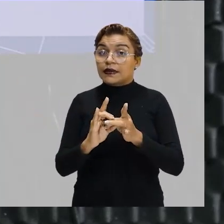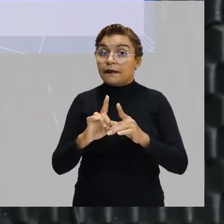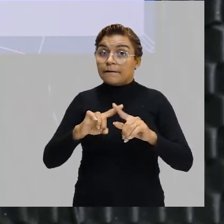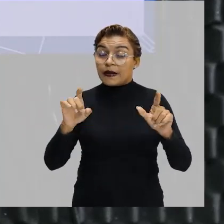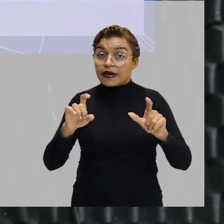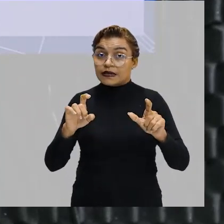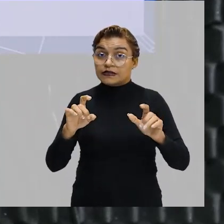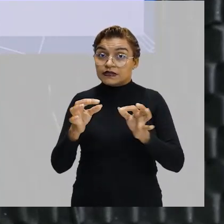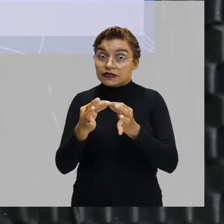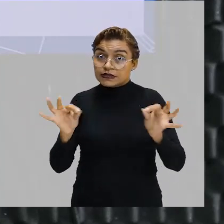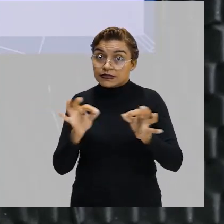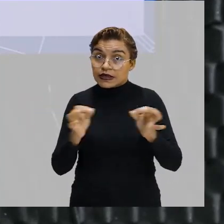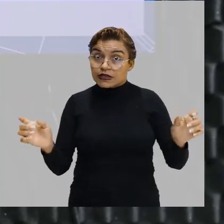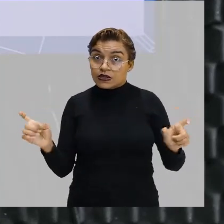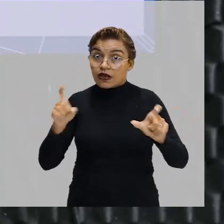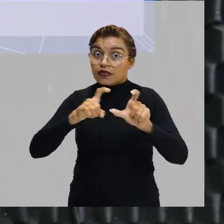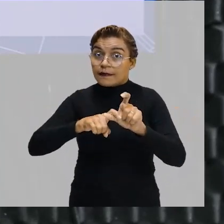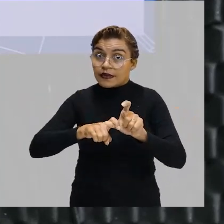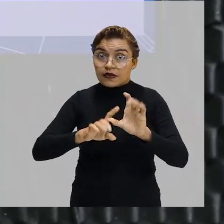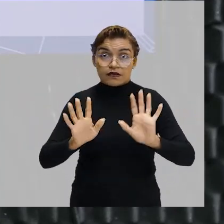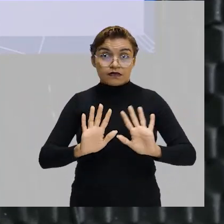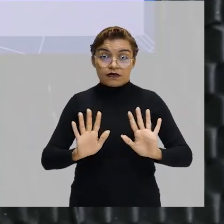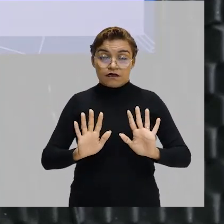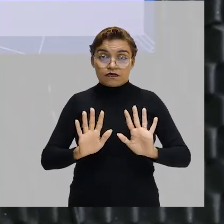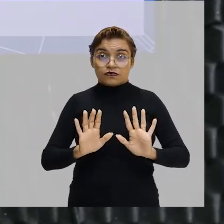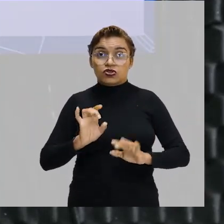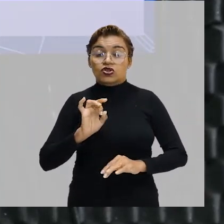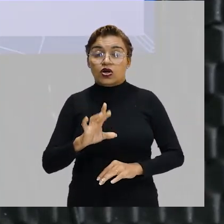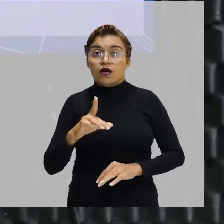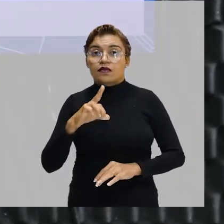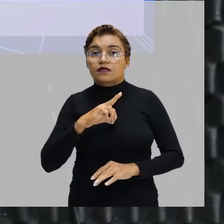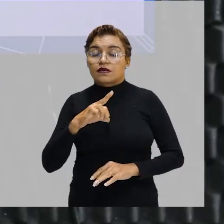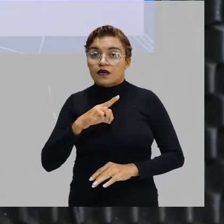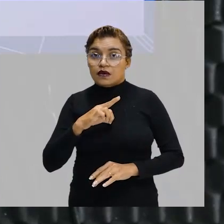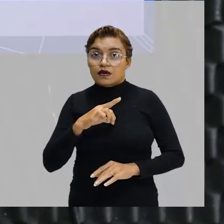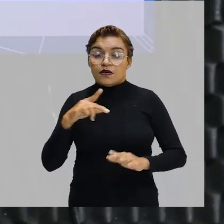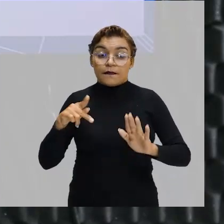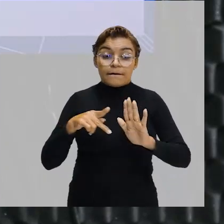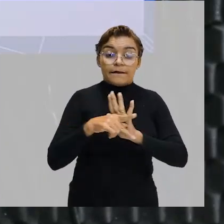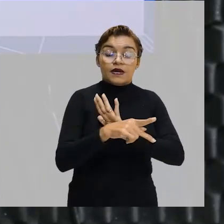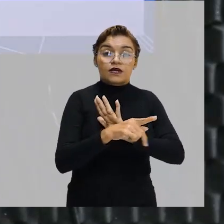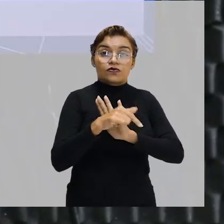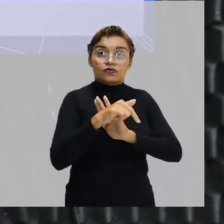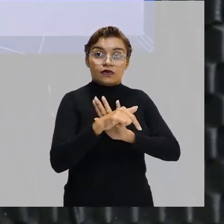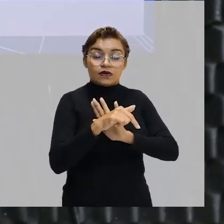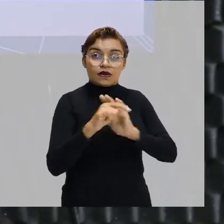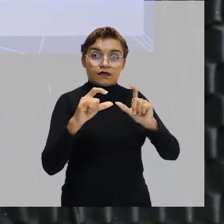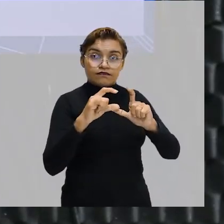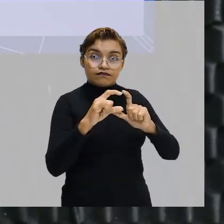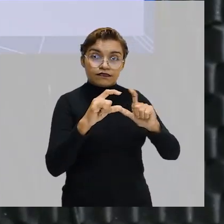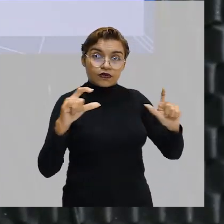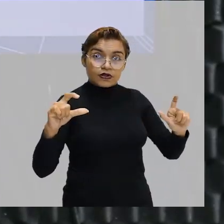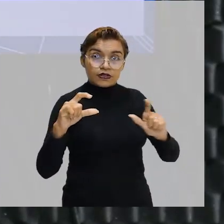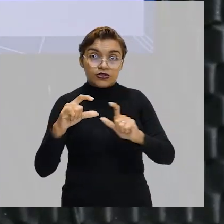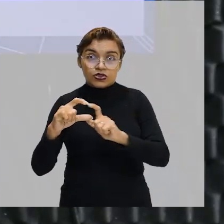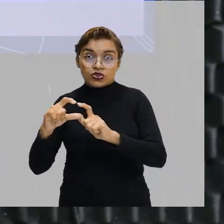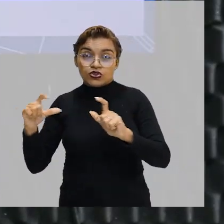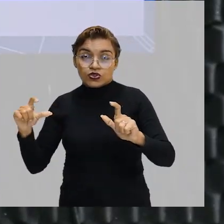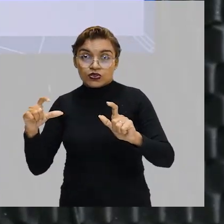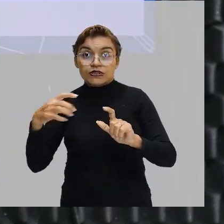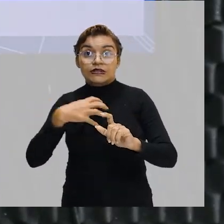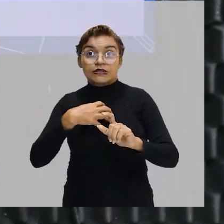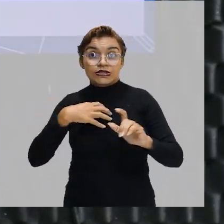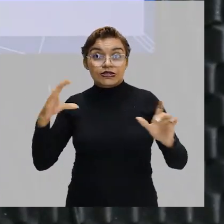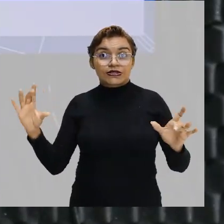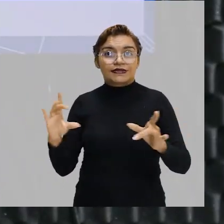dependência sintática, obviamente vai haver um período onde as orações se ligam pelo